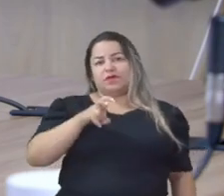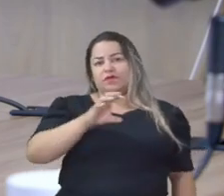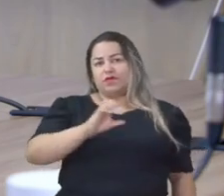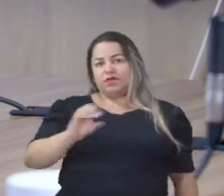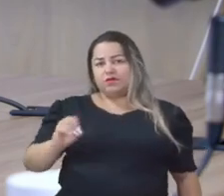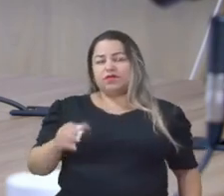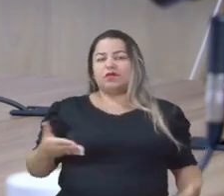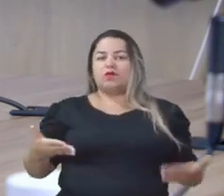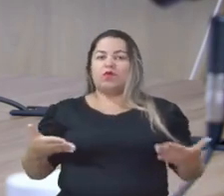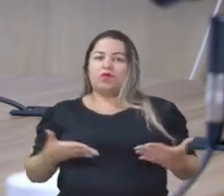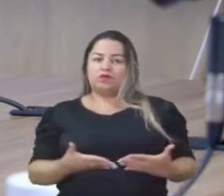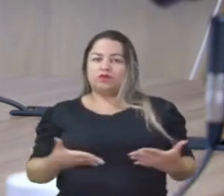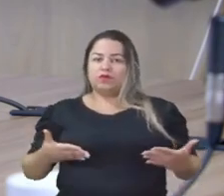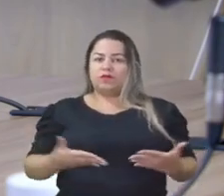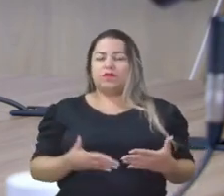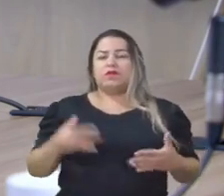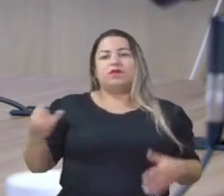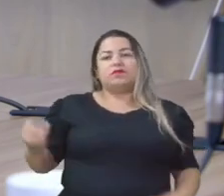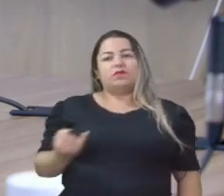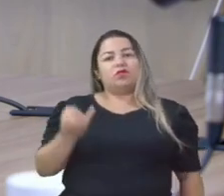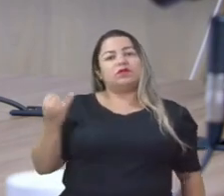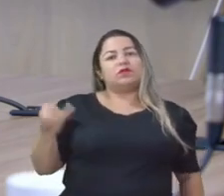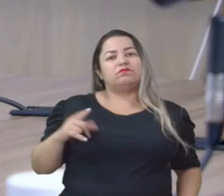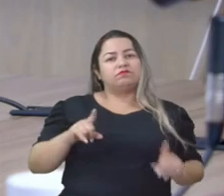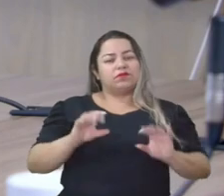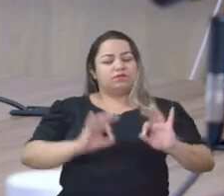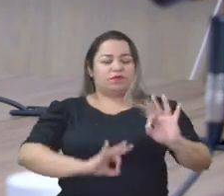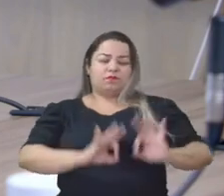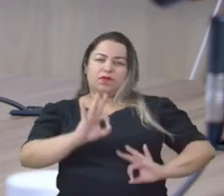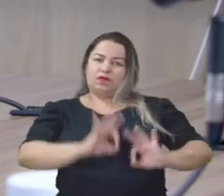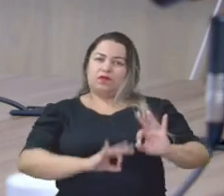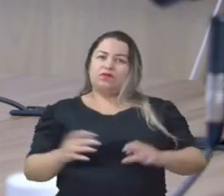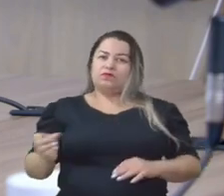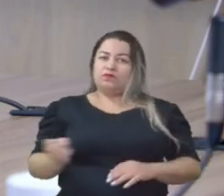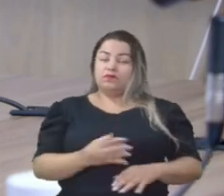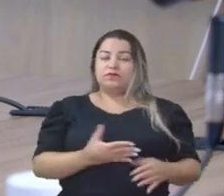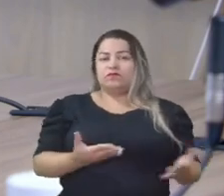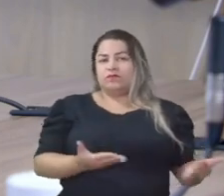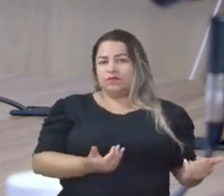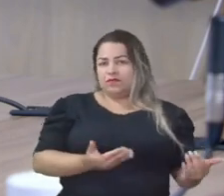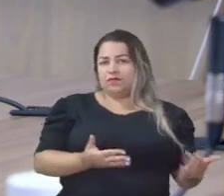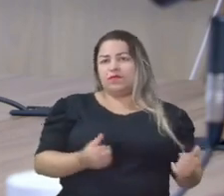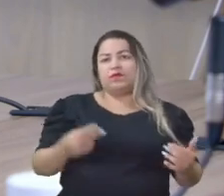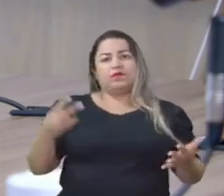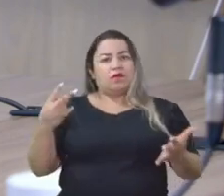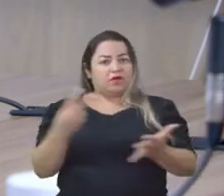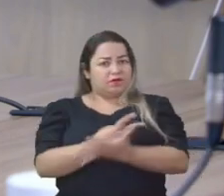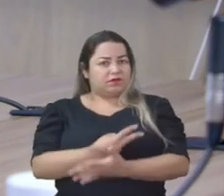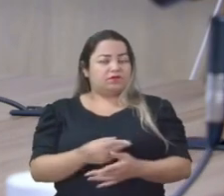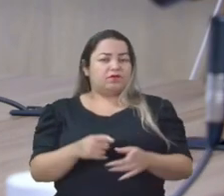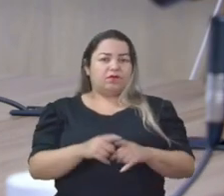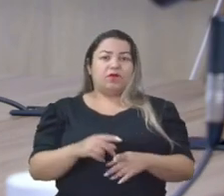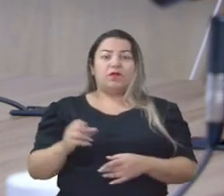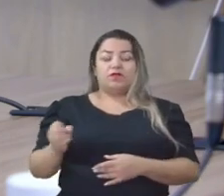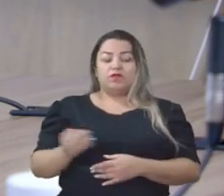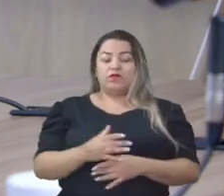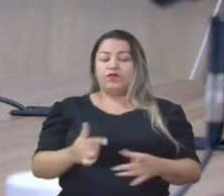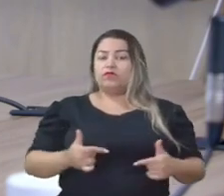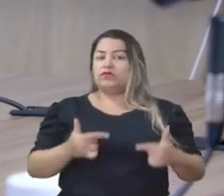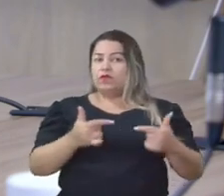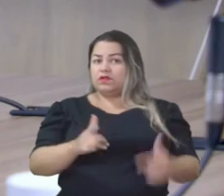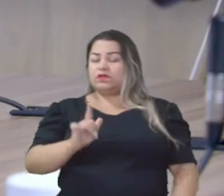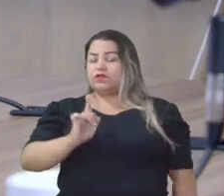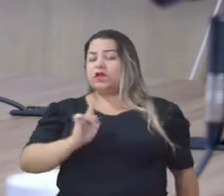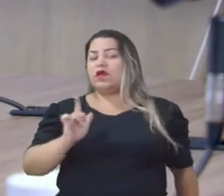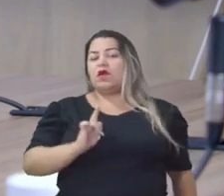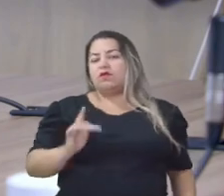hoje, e também fazendo esse papel de preparar a nova juventude para o que vem ainda pelas novas lutas, porque a gente tem